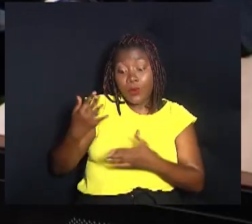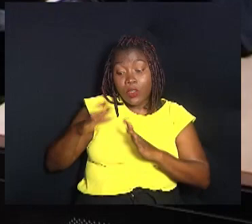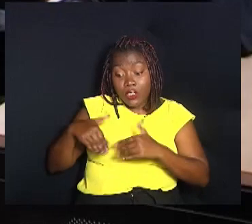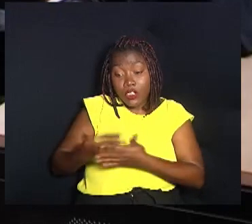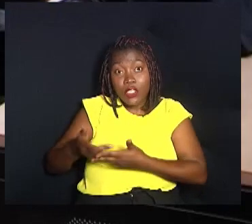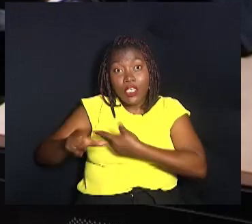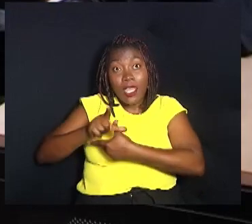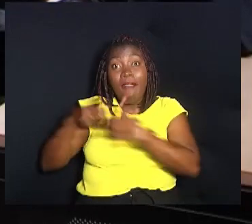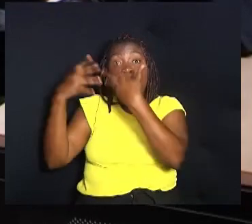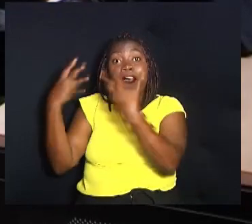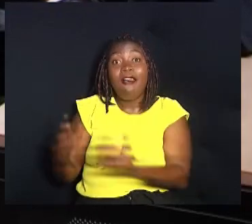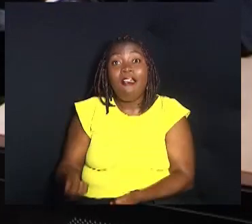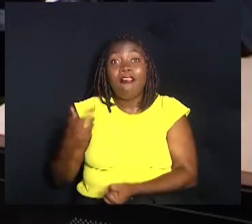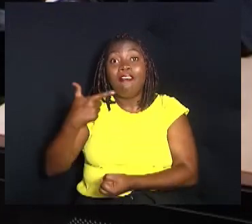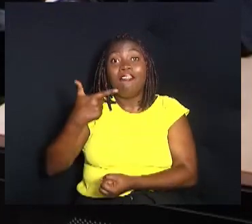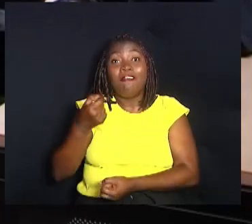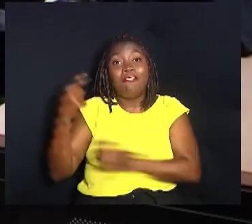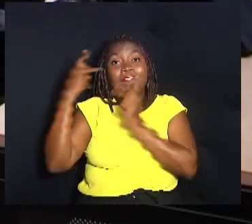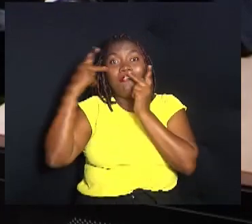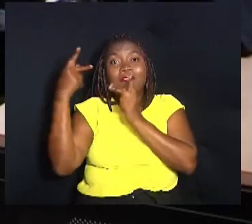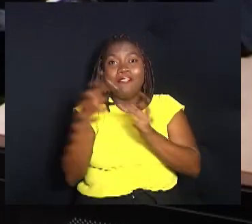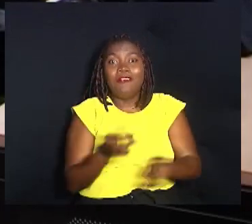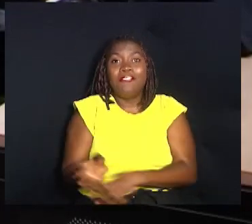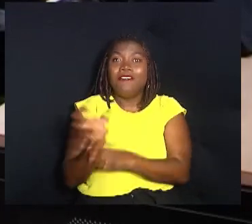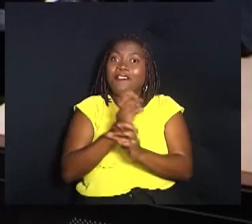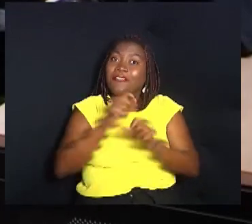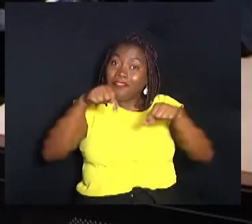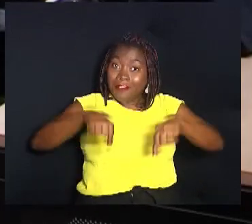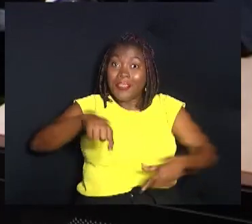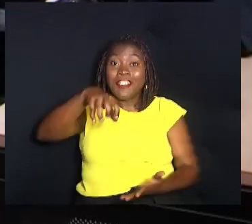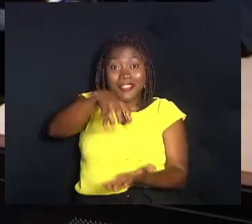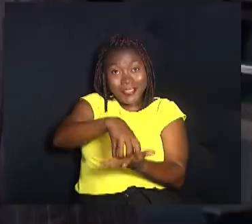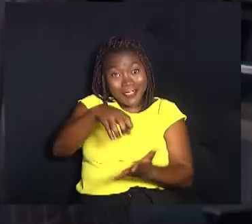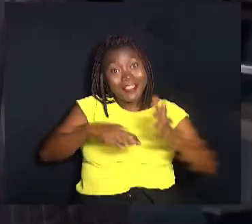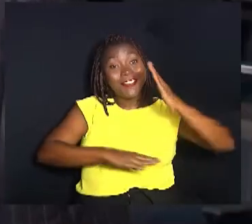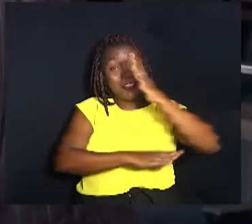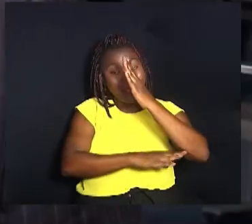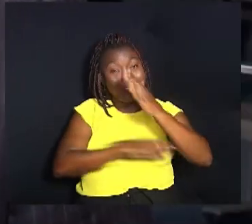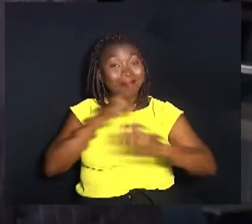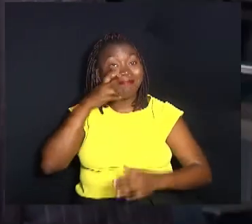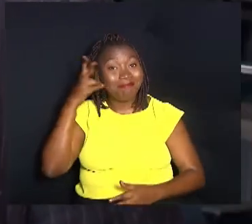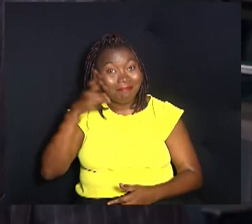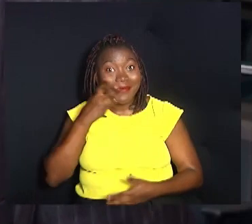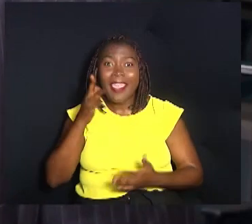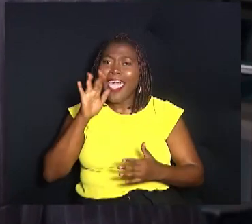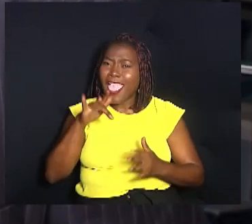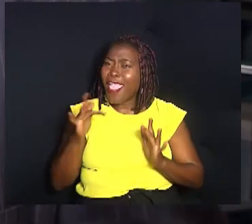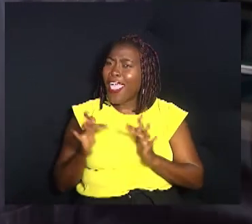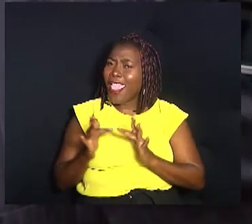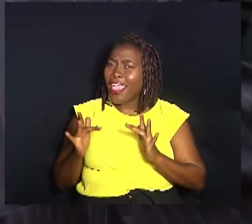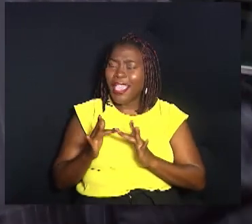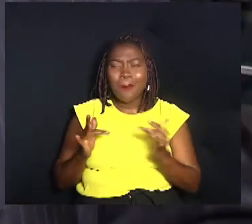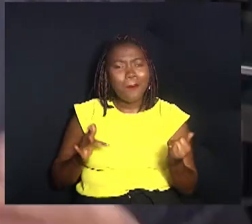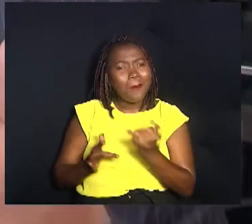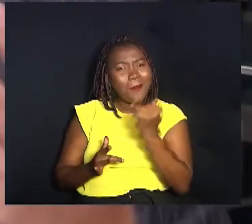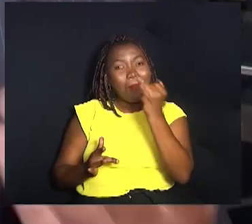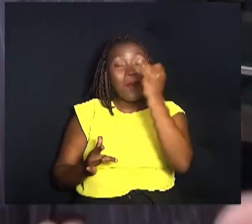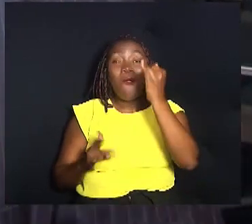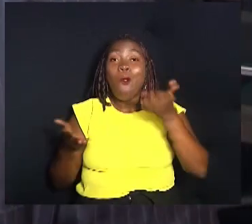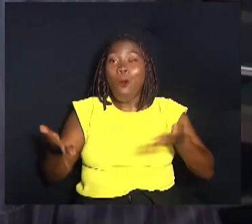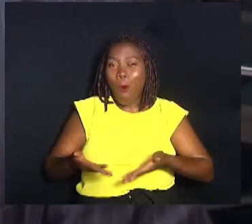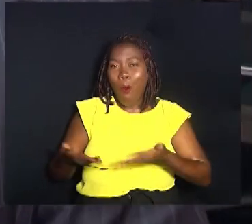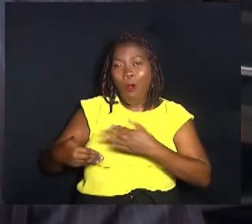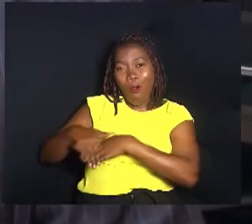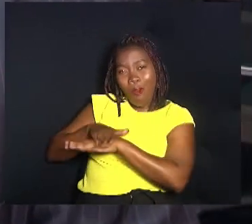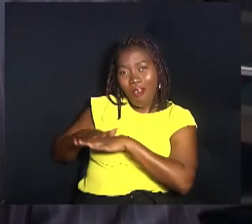cerca de 20 visitas aqui na sede da Câmara dos Vereadores. É um contato muito importante. Hoje nós até